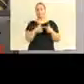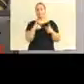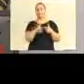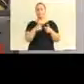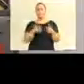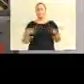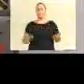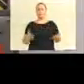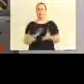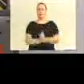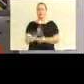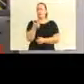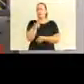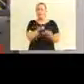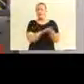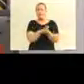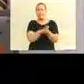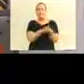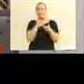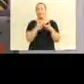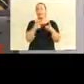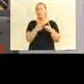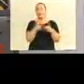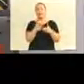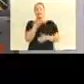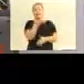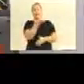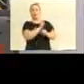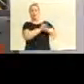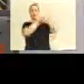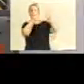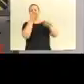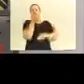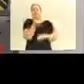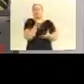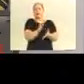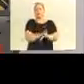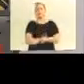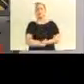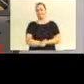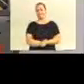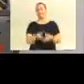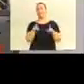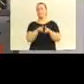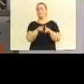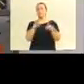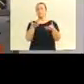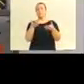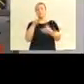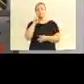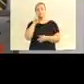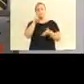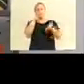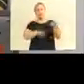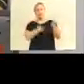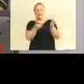às escuras, tem a transparência e objetividade nisso. E quero ler um relato aqui do Informe Blumenau, da Karen